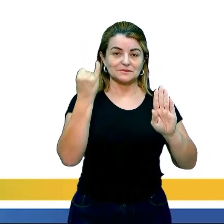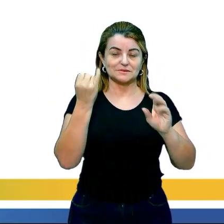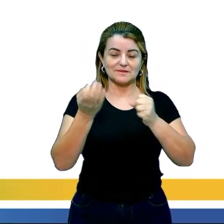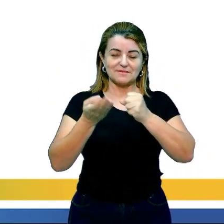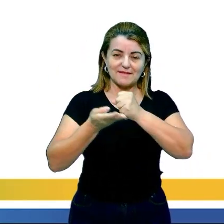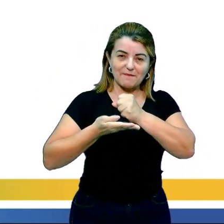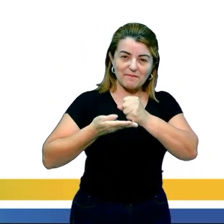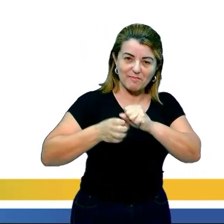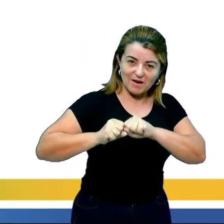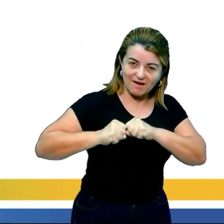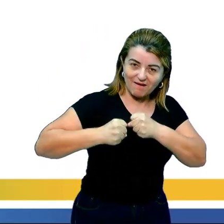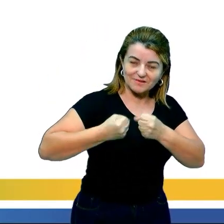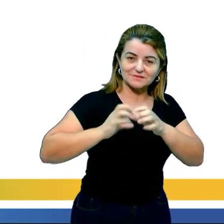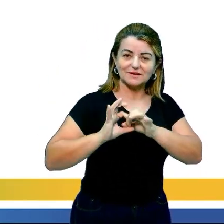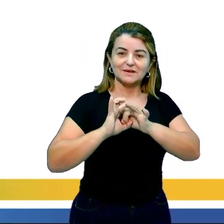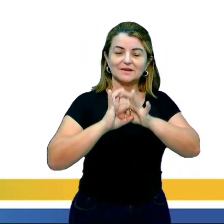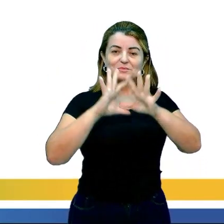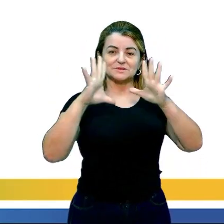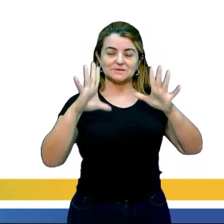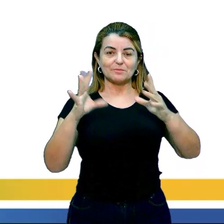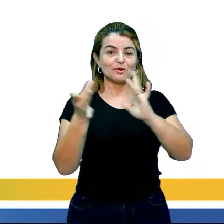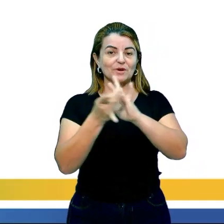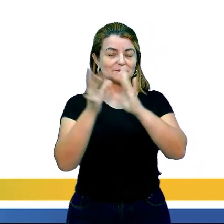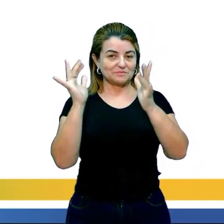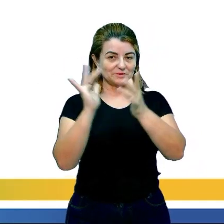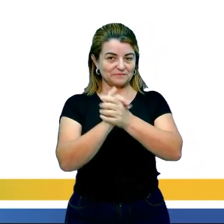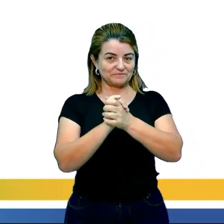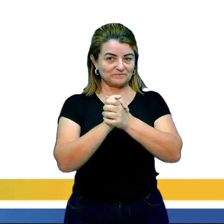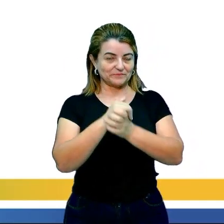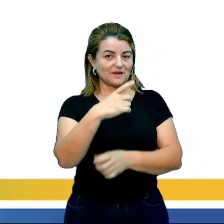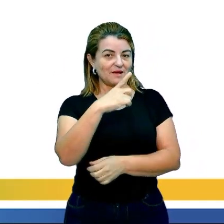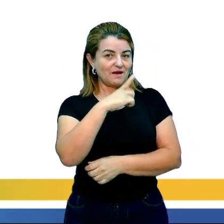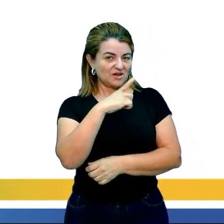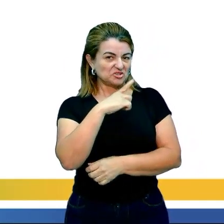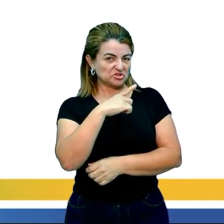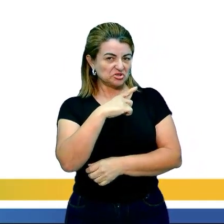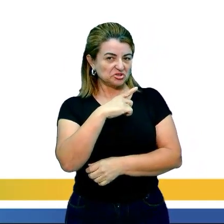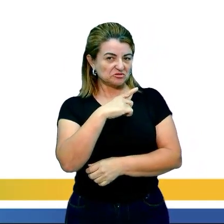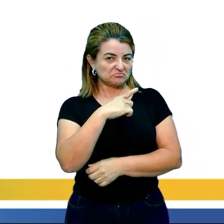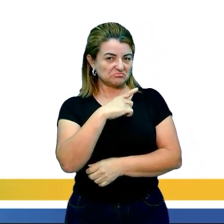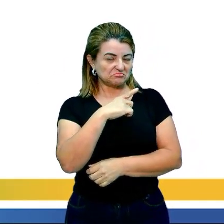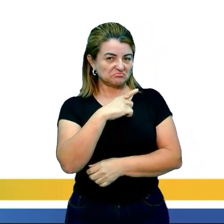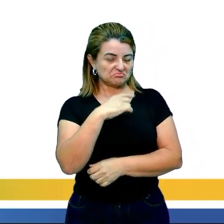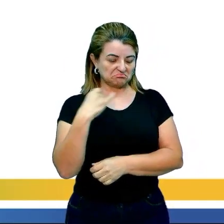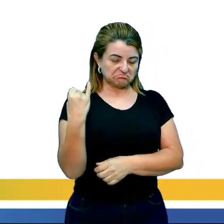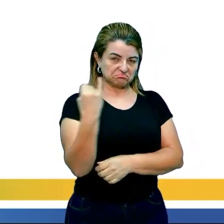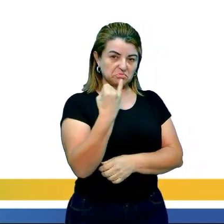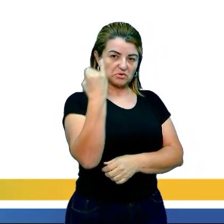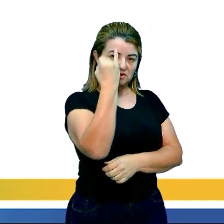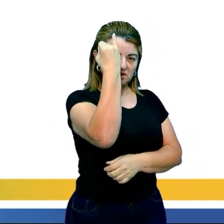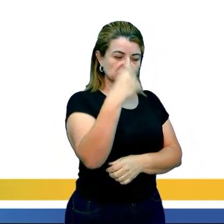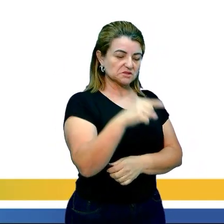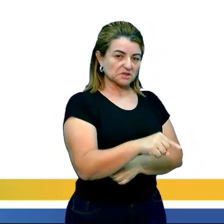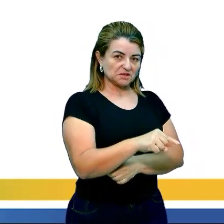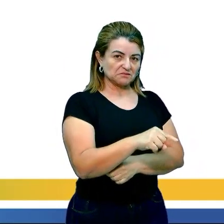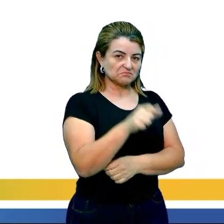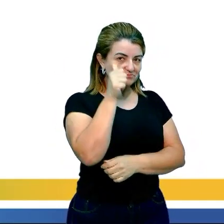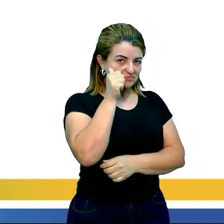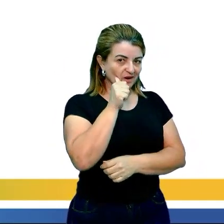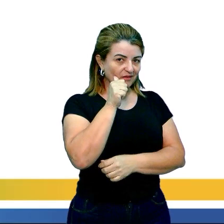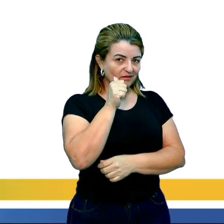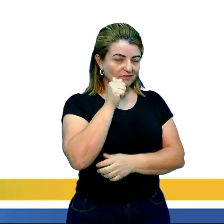pelo casamento né ela tinha muita relevância na cultura ateniense a